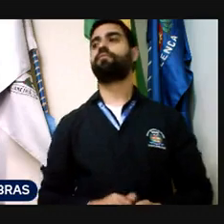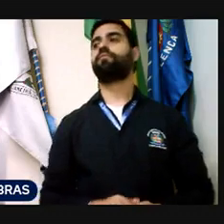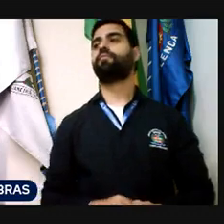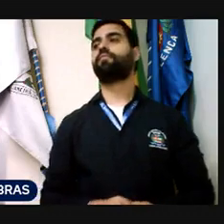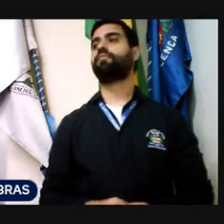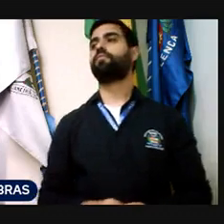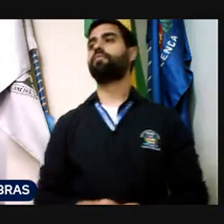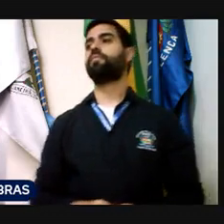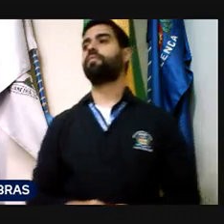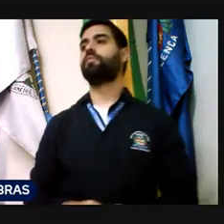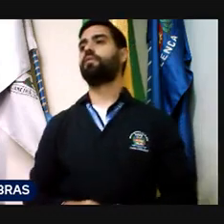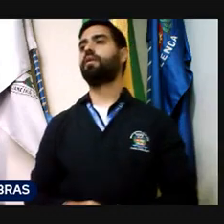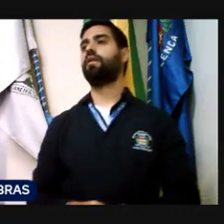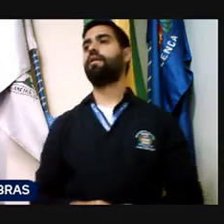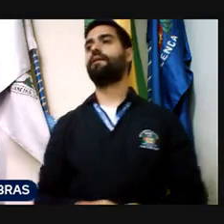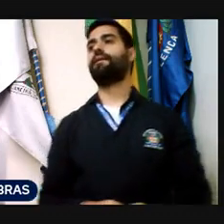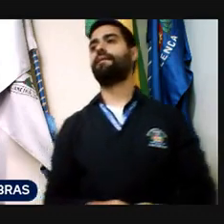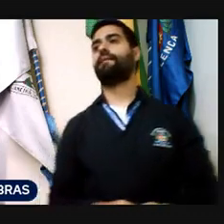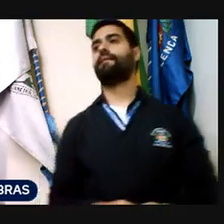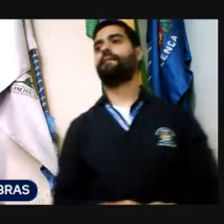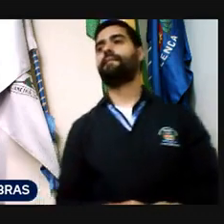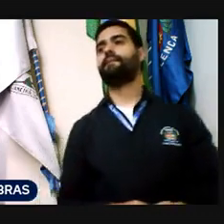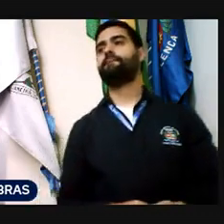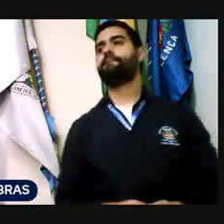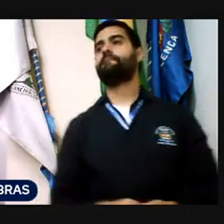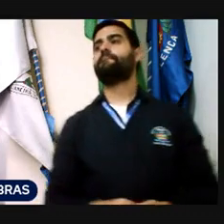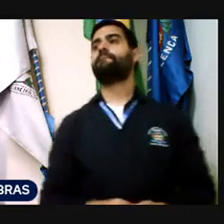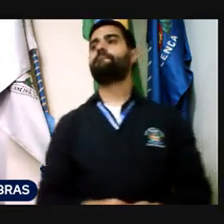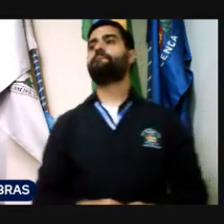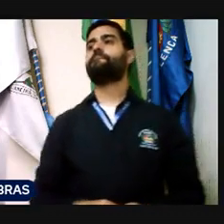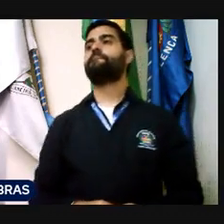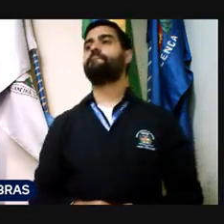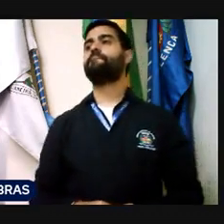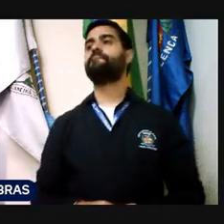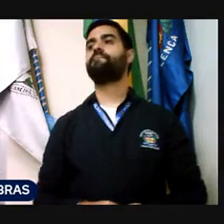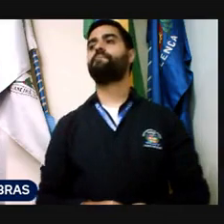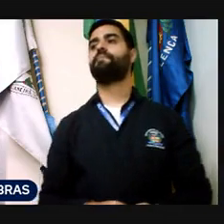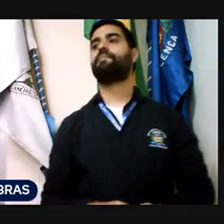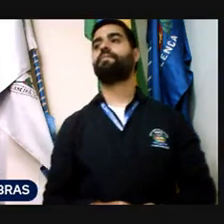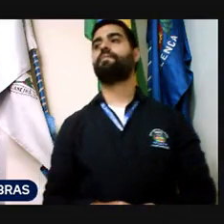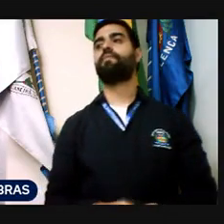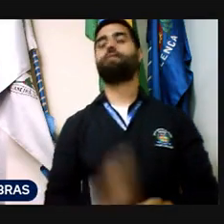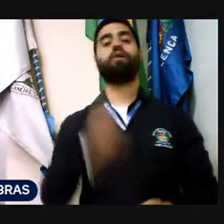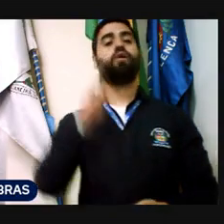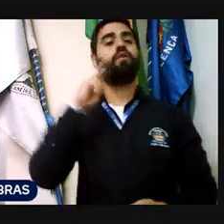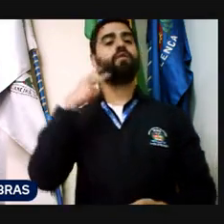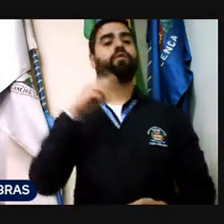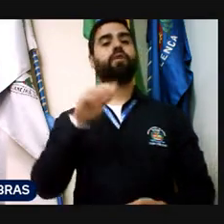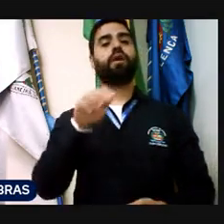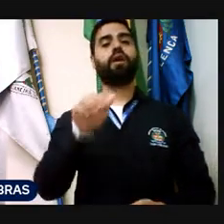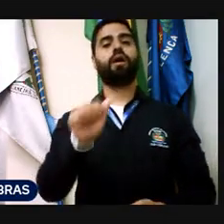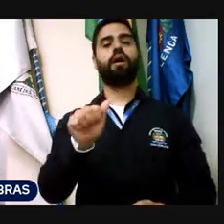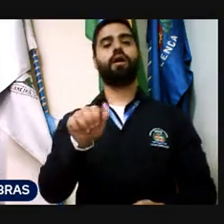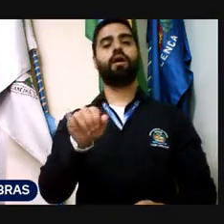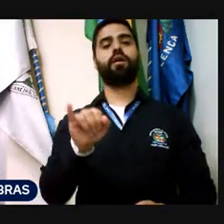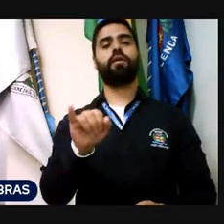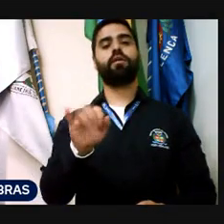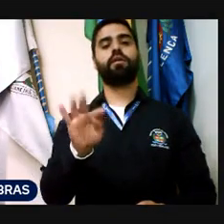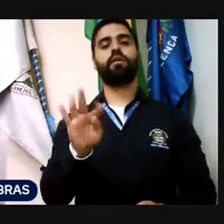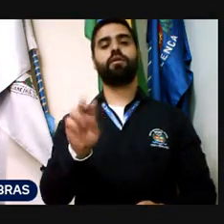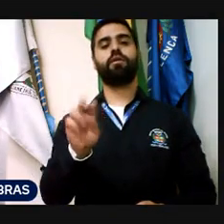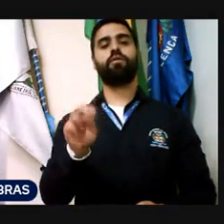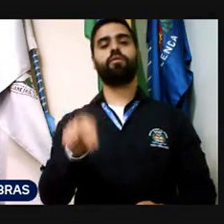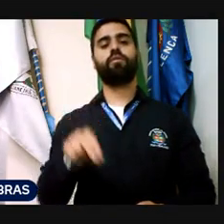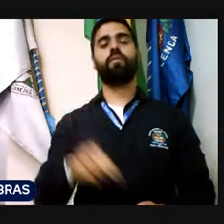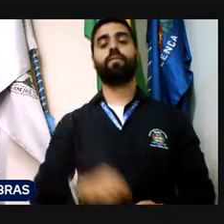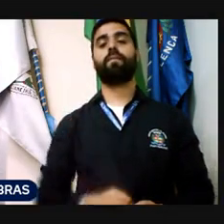Excelentíssimo senhor presidente da Câmara Municipal, vereador José Reinaldo Alves Bastos. O vereador Ailton Batista requer a Vossa Excelência,